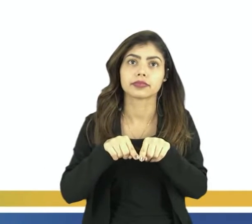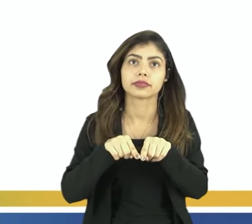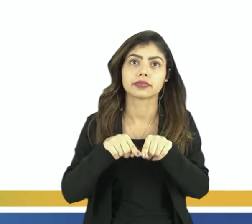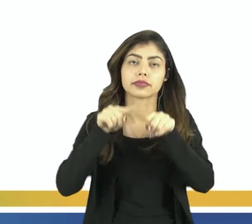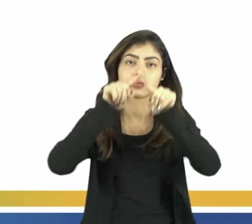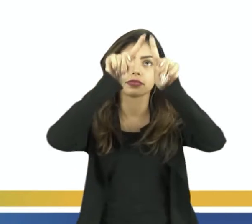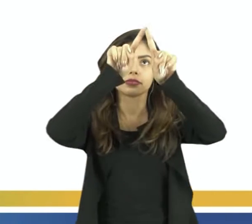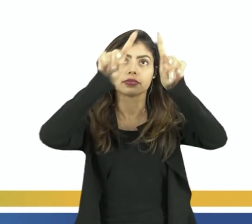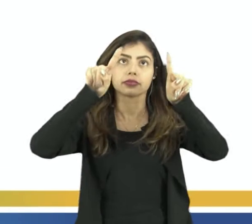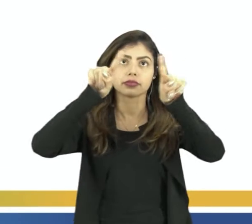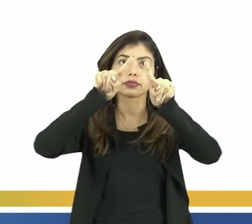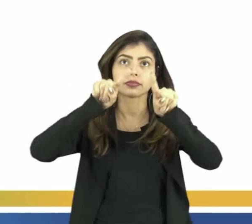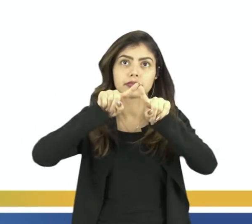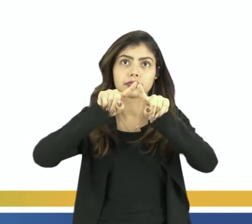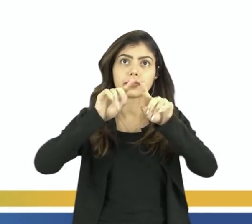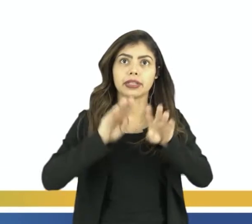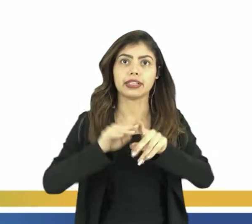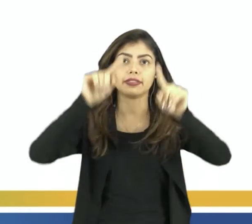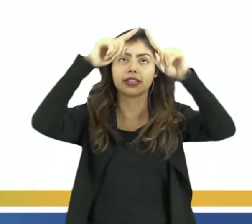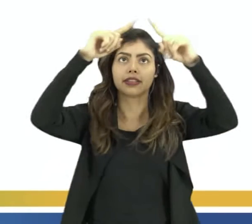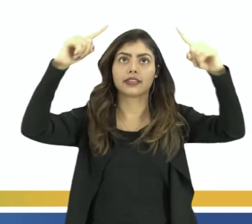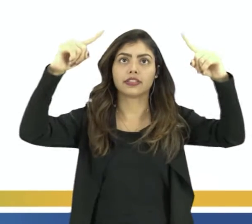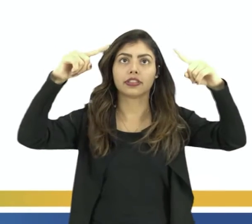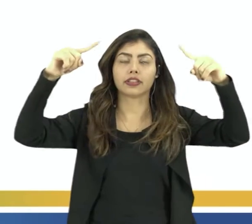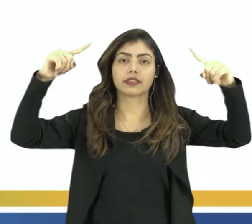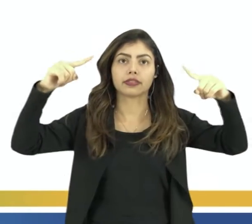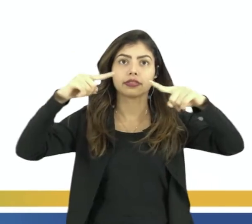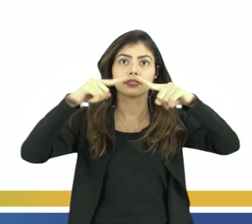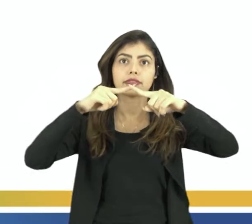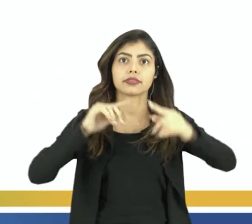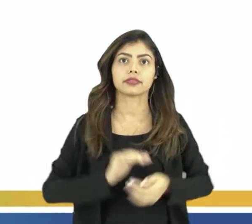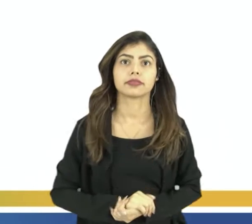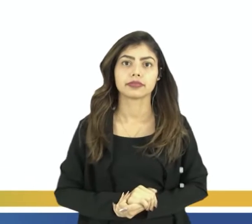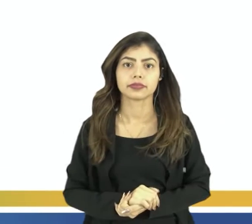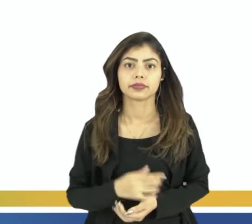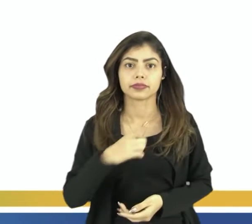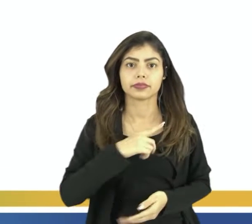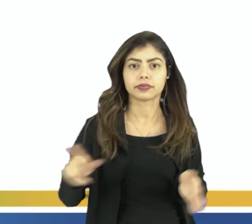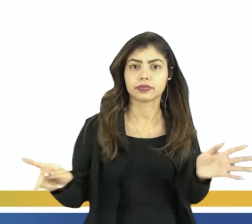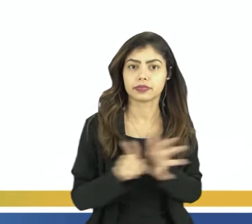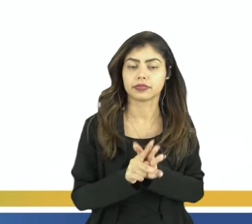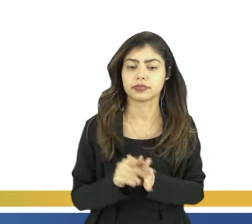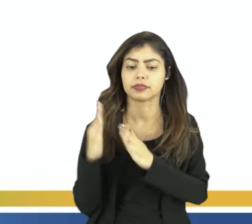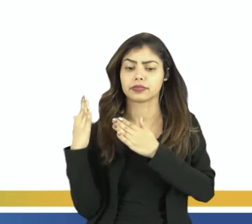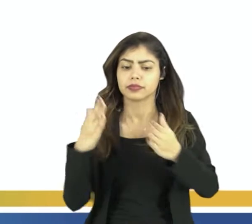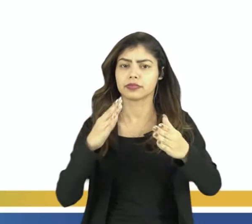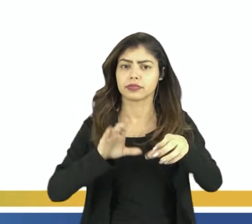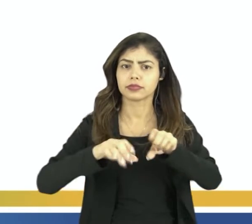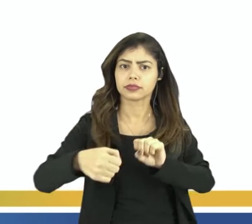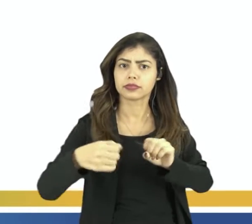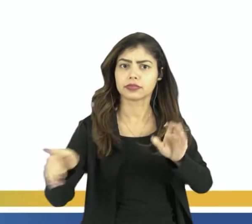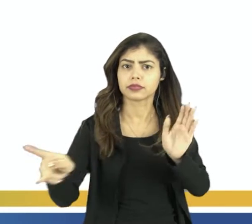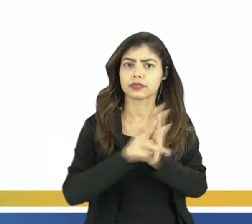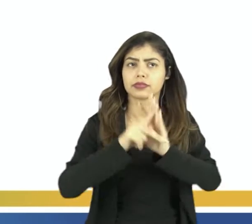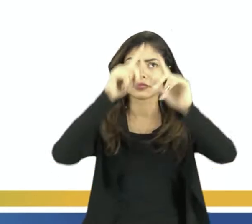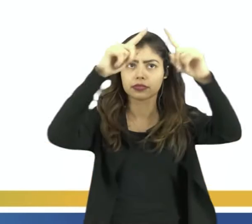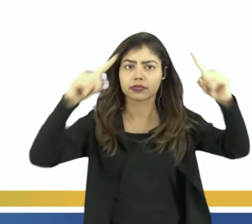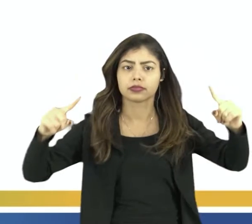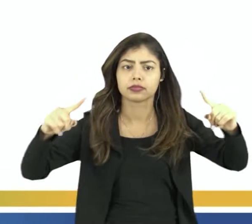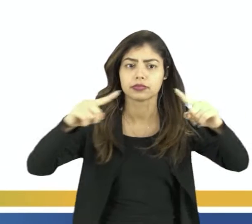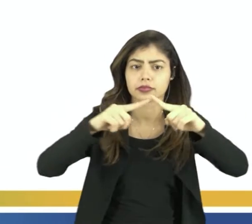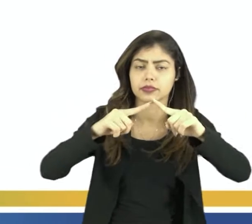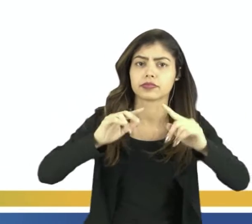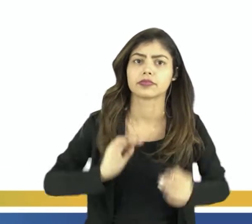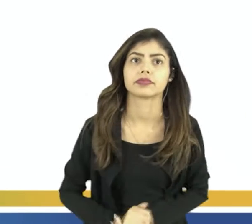o prisma hexagonal. O primeiro, que é o prisma triangular, ele é no formato de um próprio triângulo, como o nome